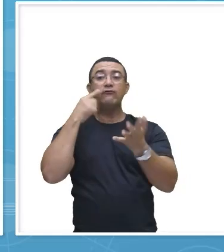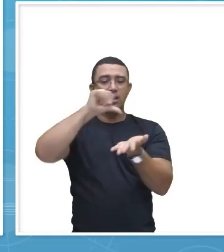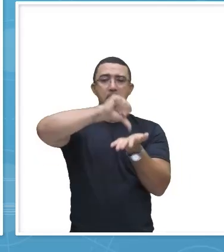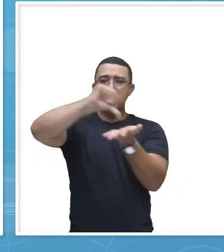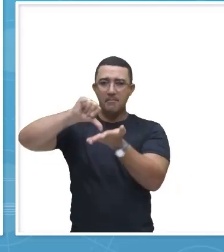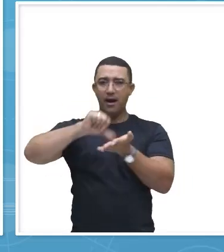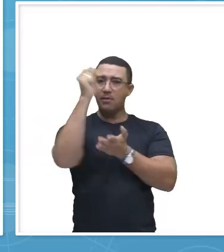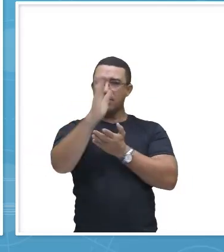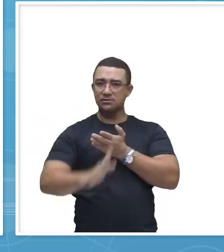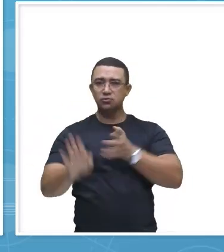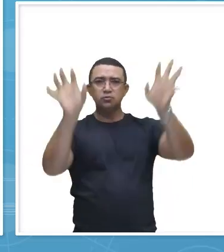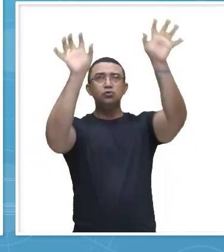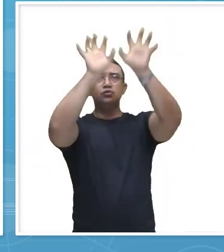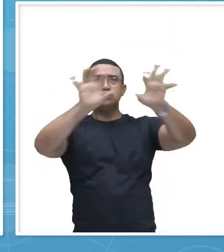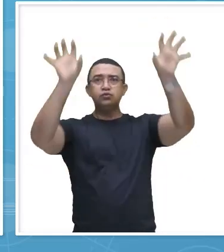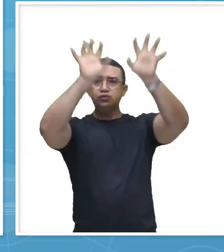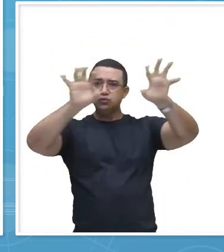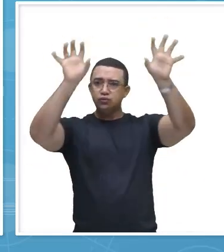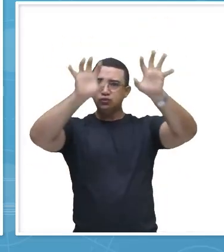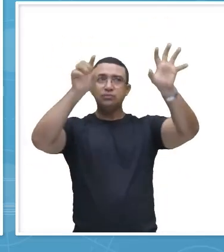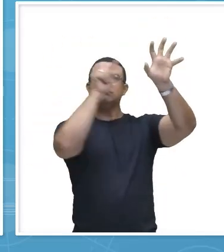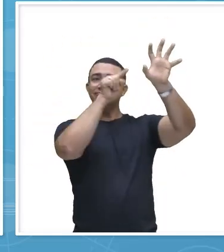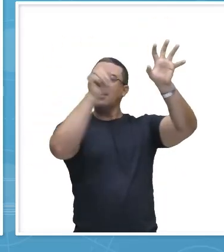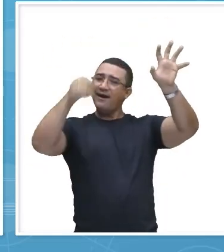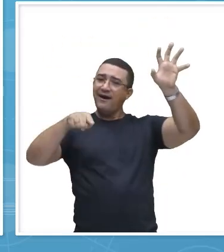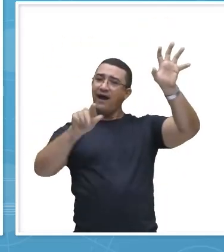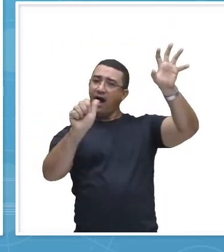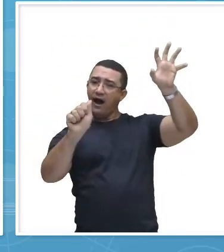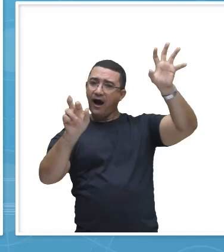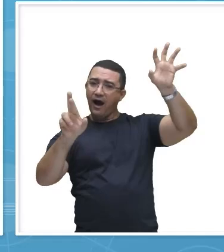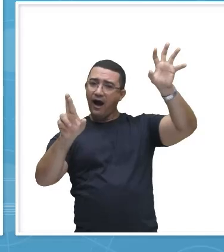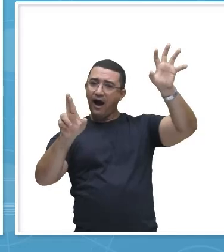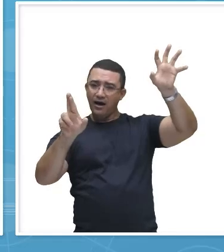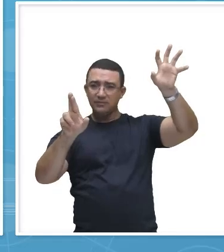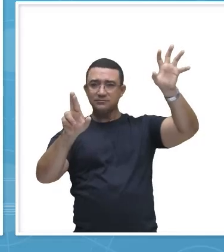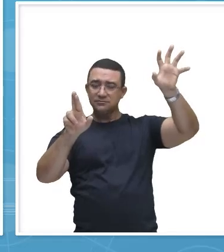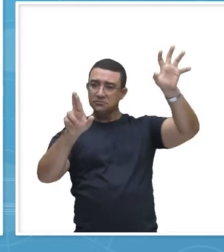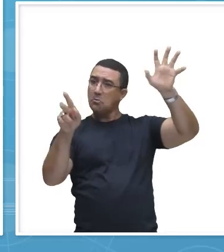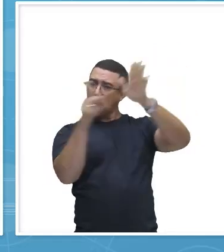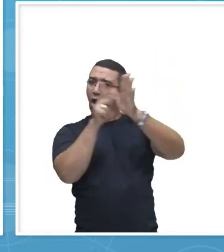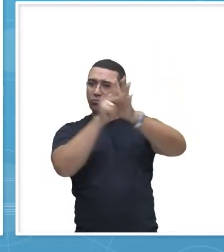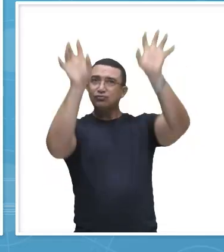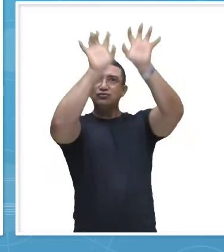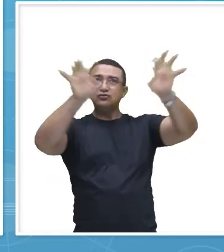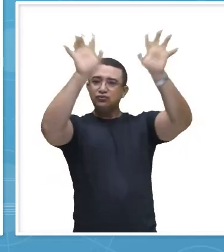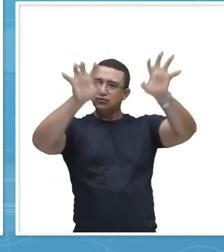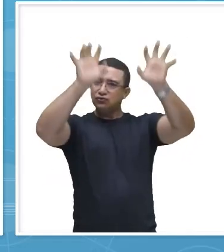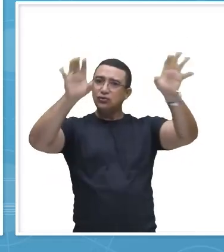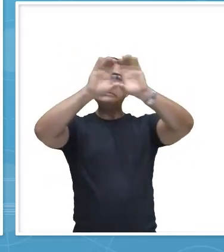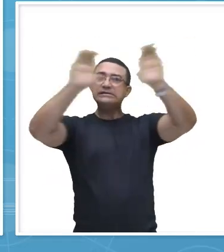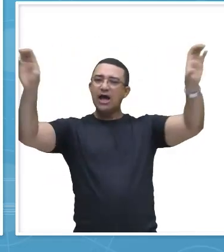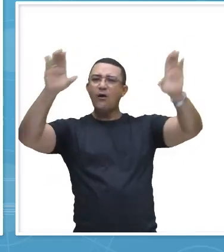nuvenzinhas que estão se movimentando aí são as massas de ar. As nuvens que se movimentam no nosso céu. Isso aparece muito na